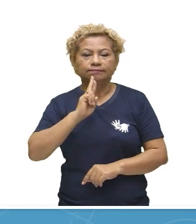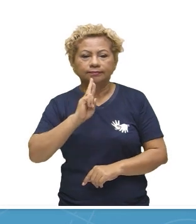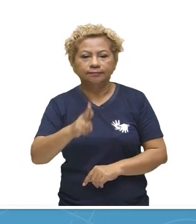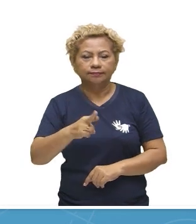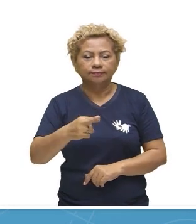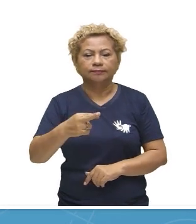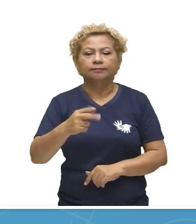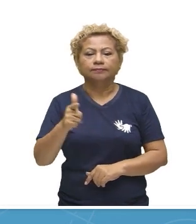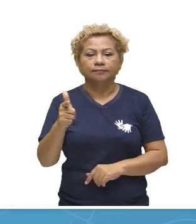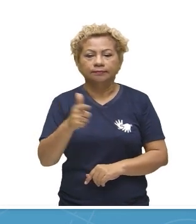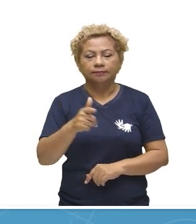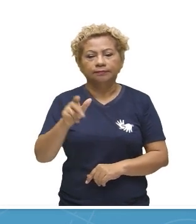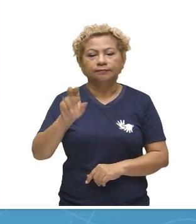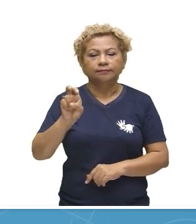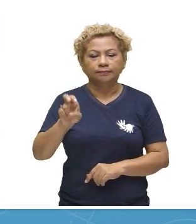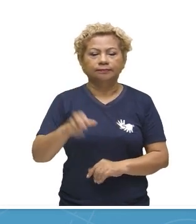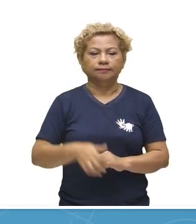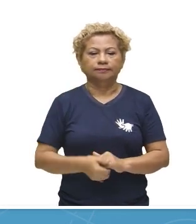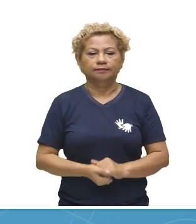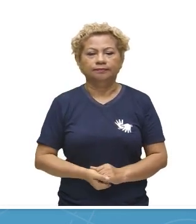né? E assim por diante.